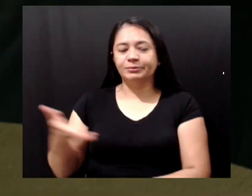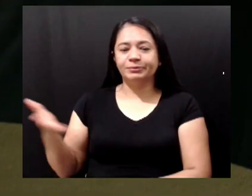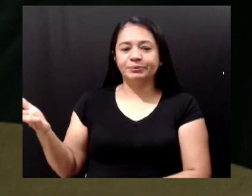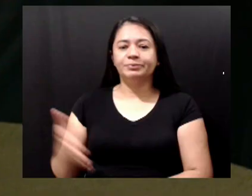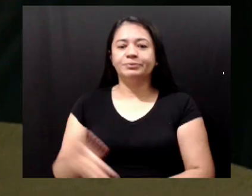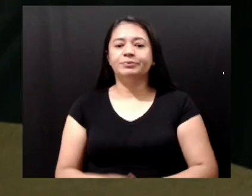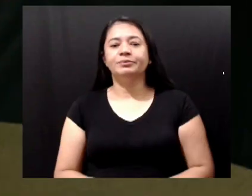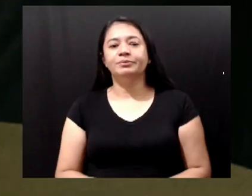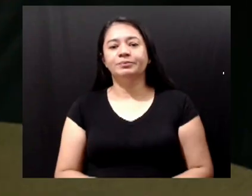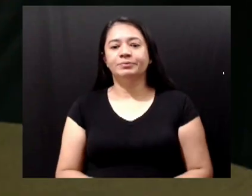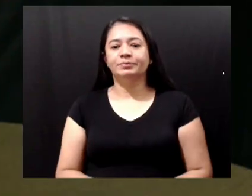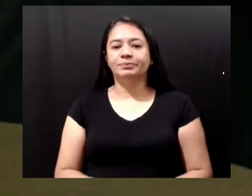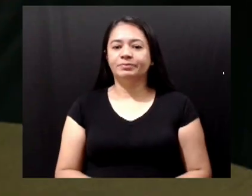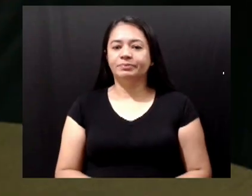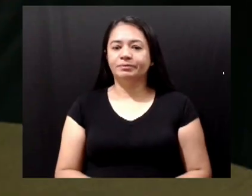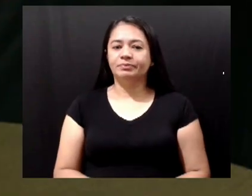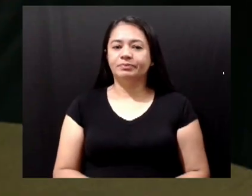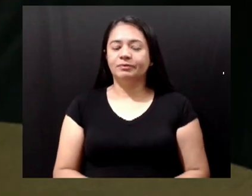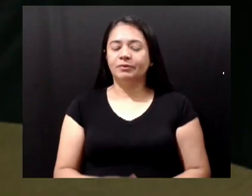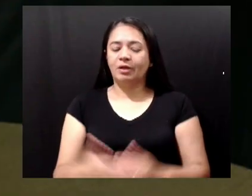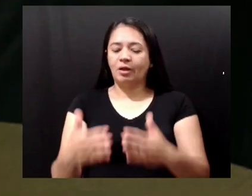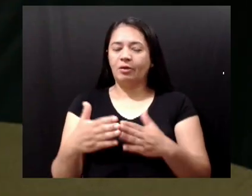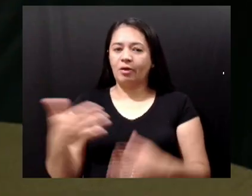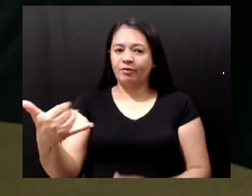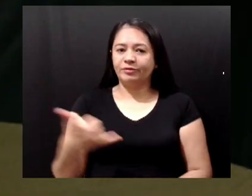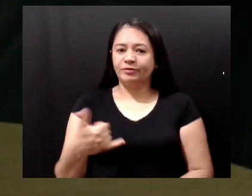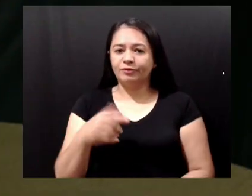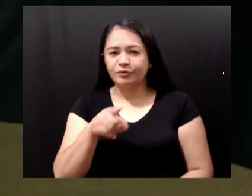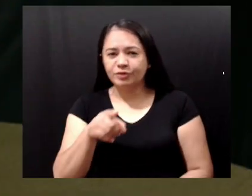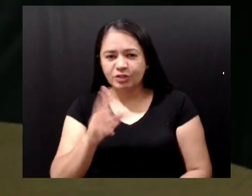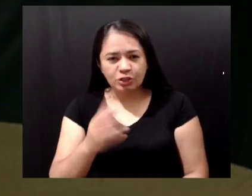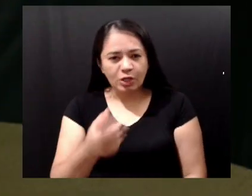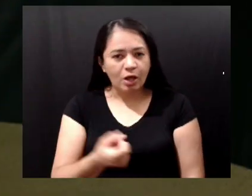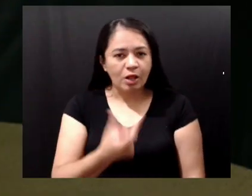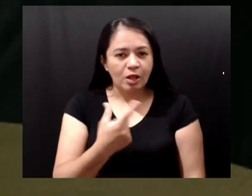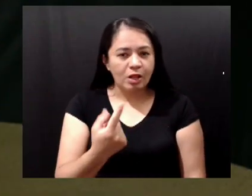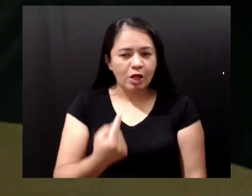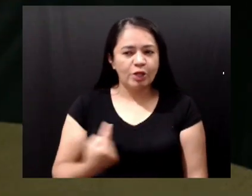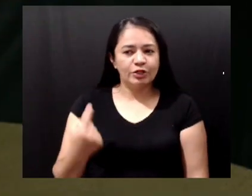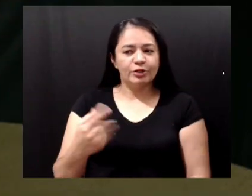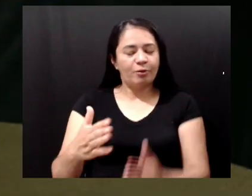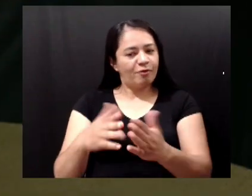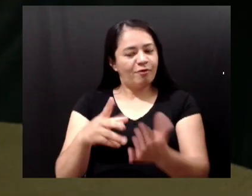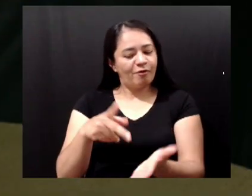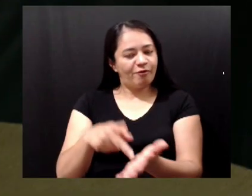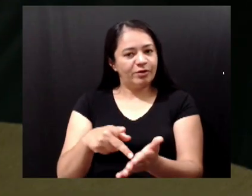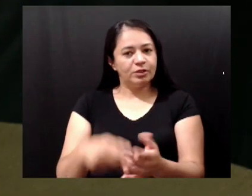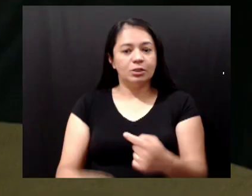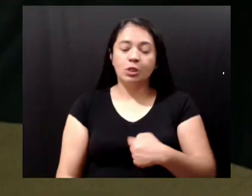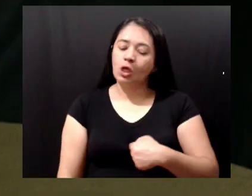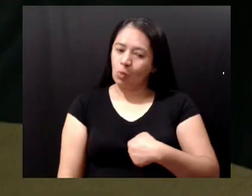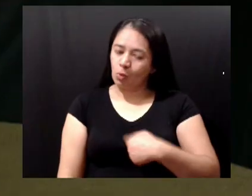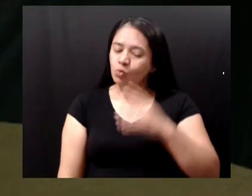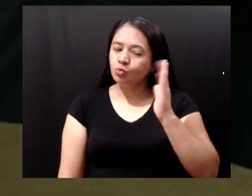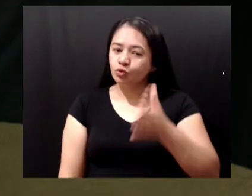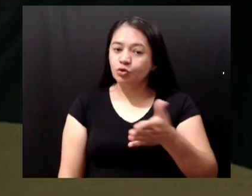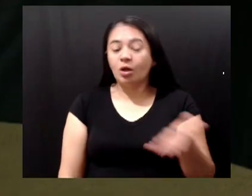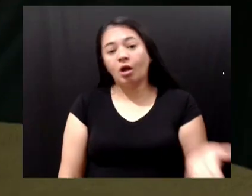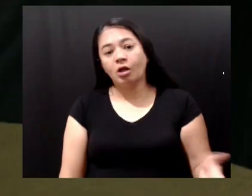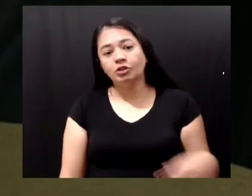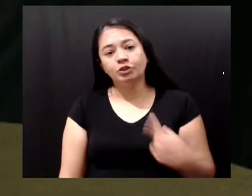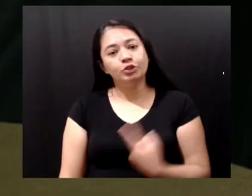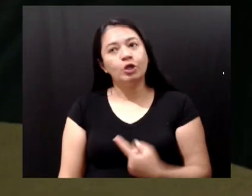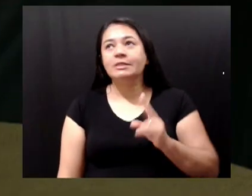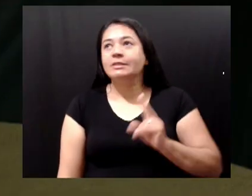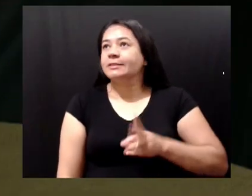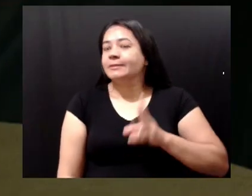19978293776. Conta pra gente, você já se automedicou? Vai ter que falar a verdade. Eu sim, né? Por que não? A gente sempre se automedica.